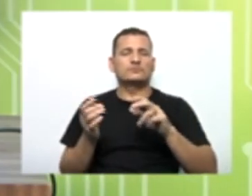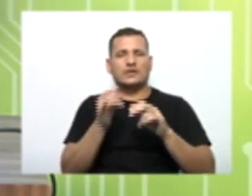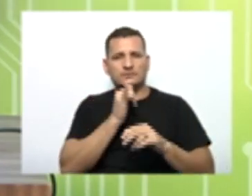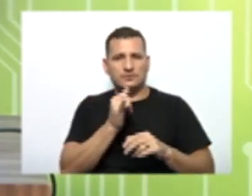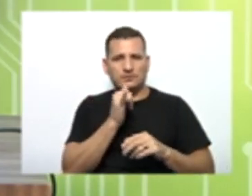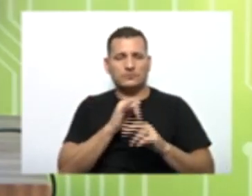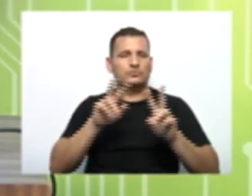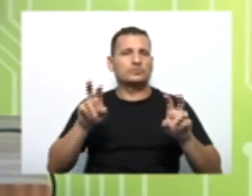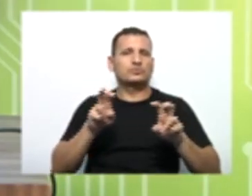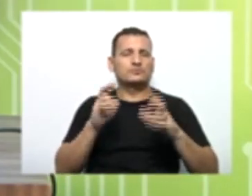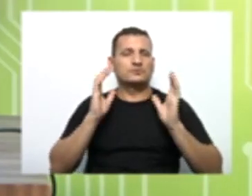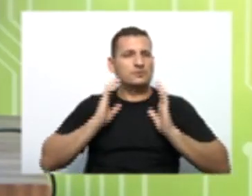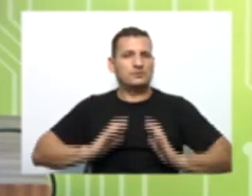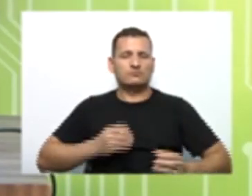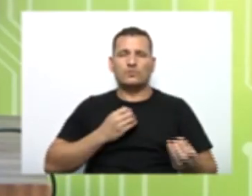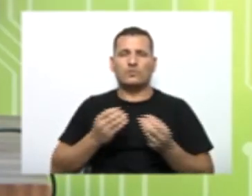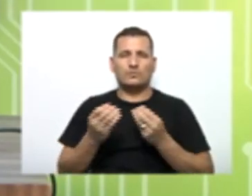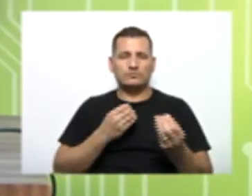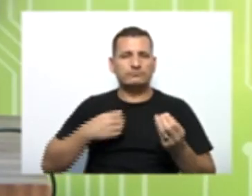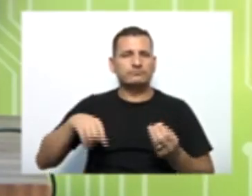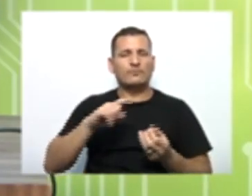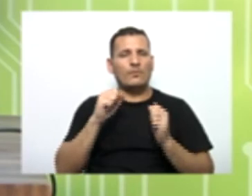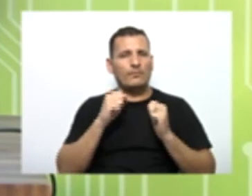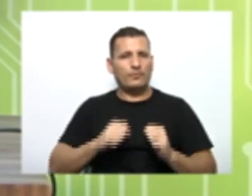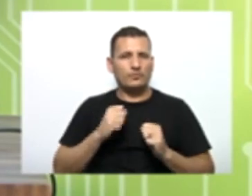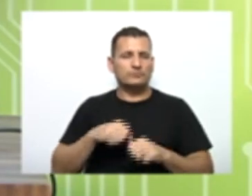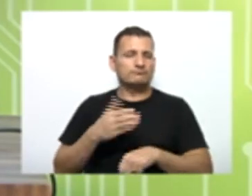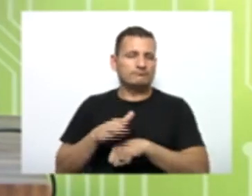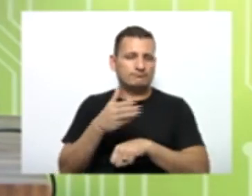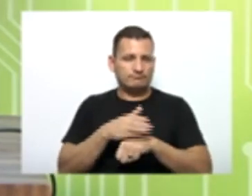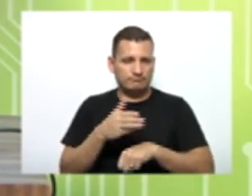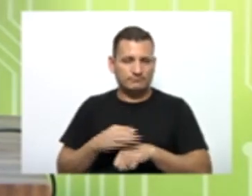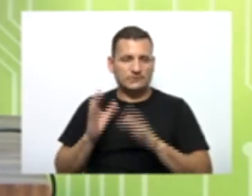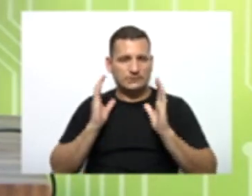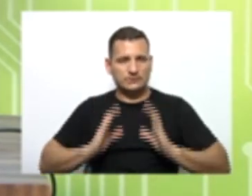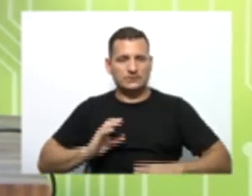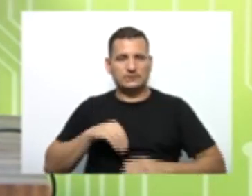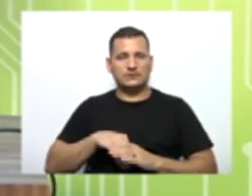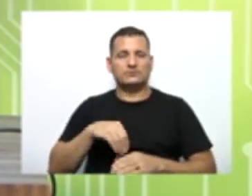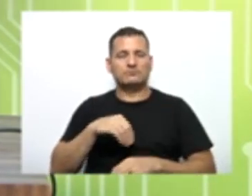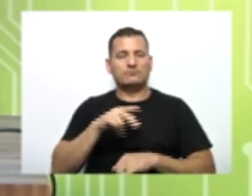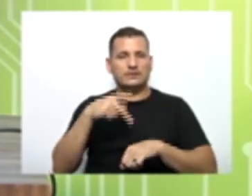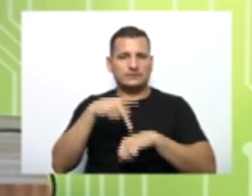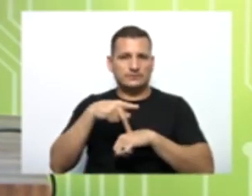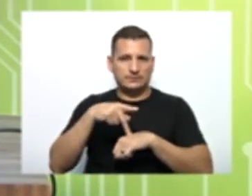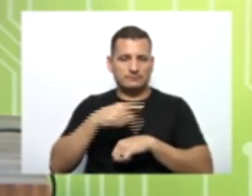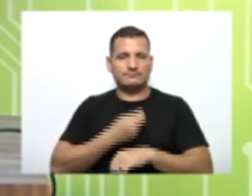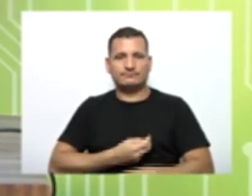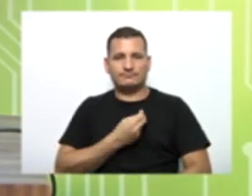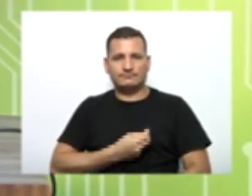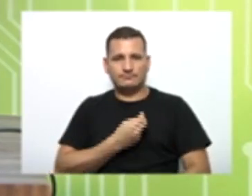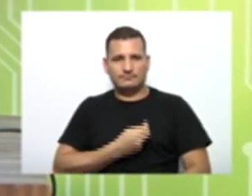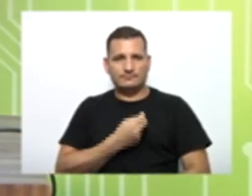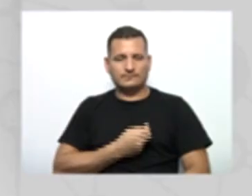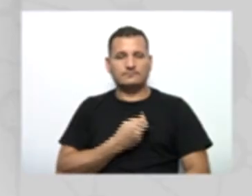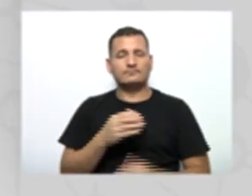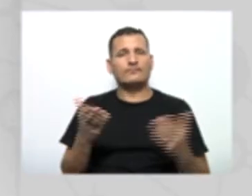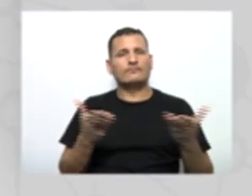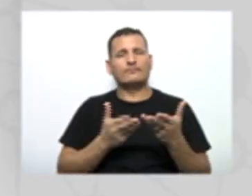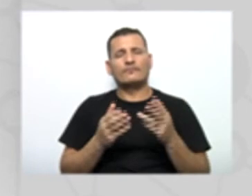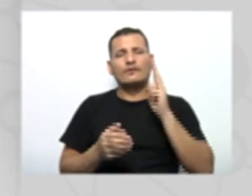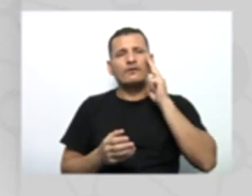que seria essa cidadania, o conceito, a sua conceituação, a sua definição e a sua prática, o seu exercício